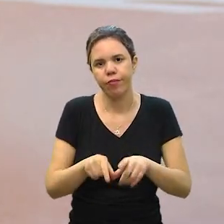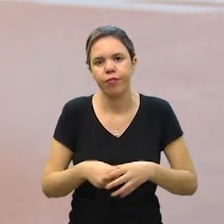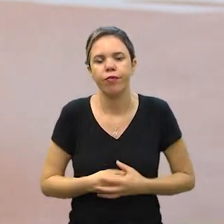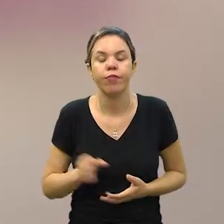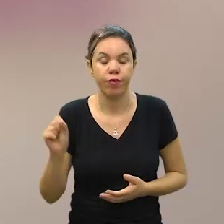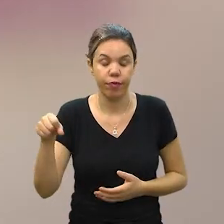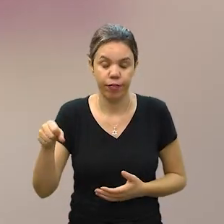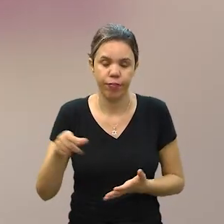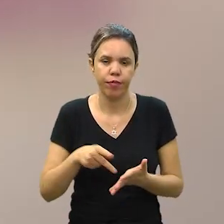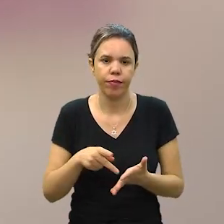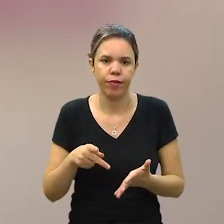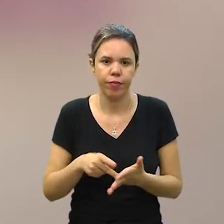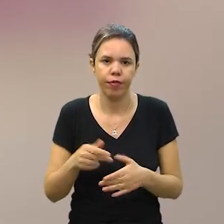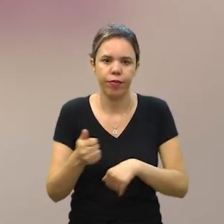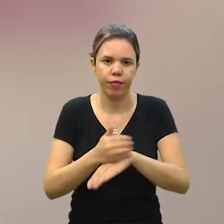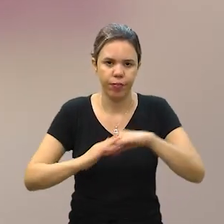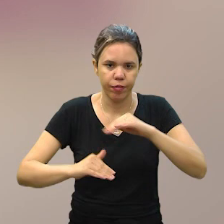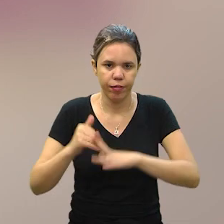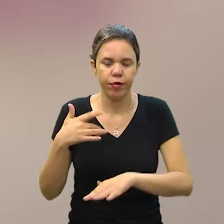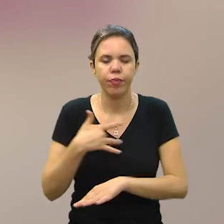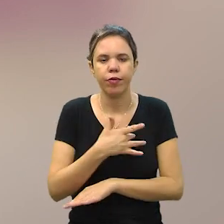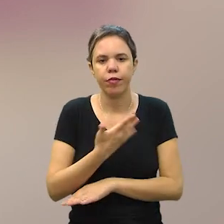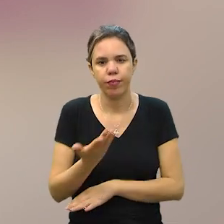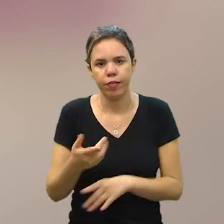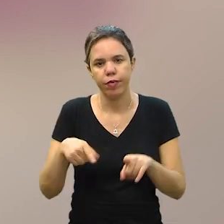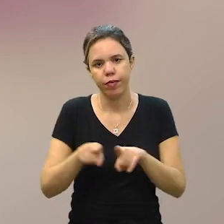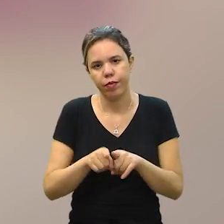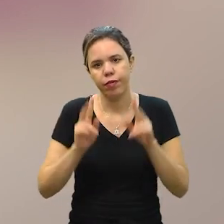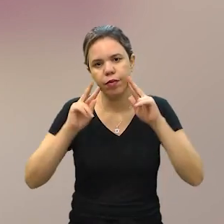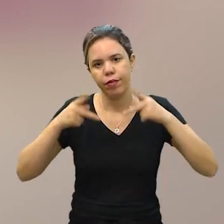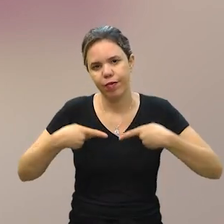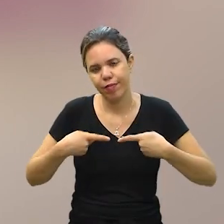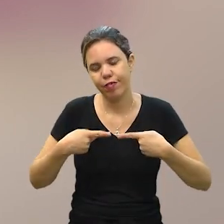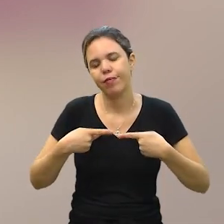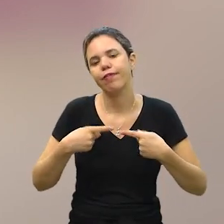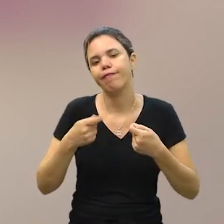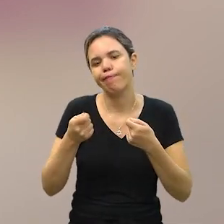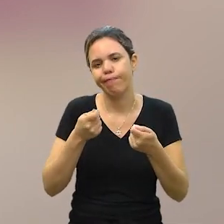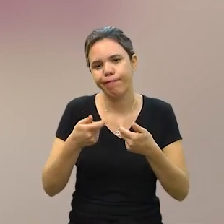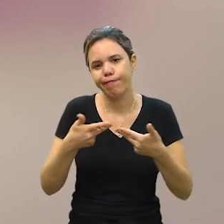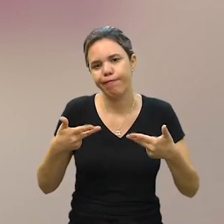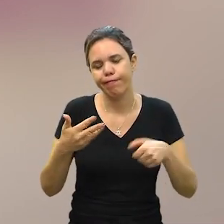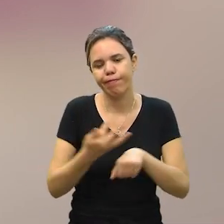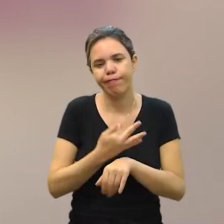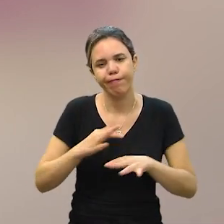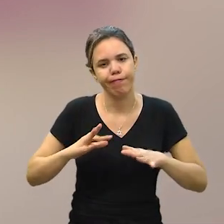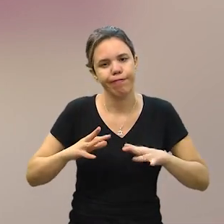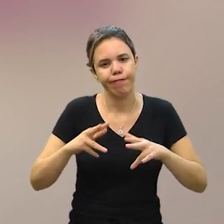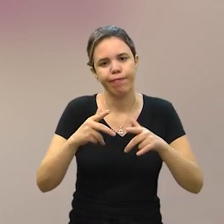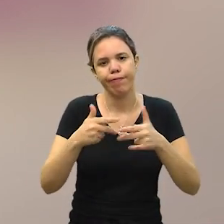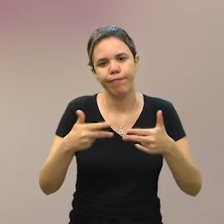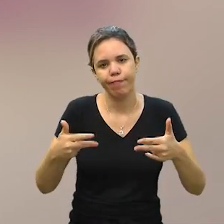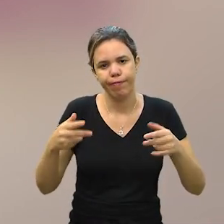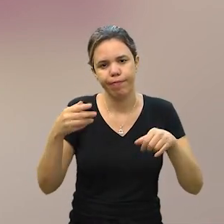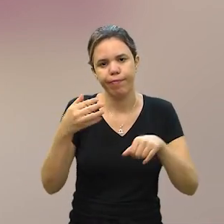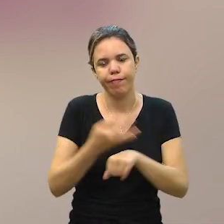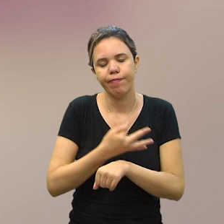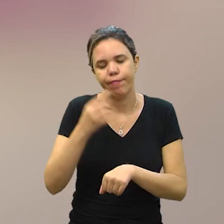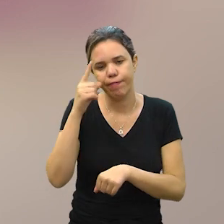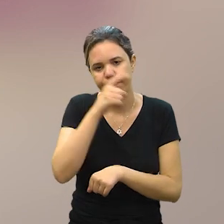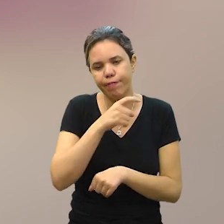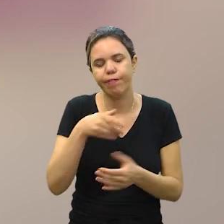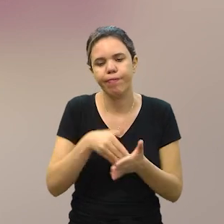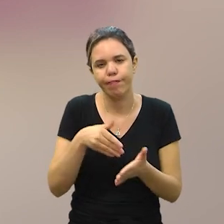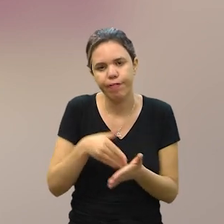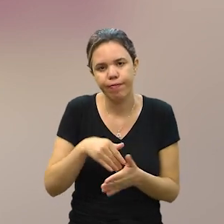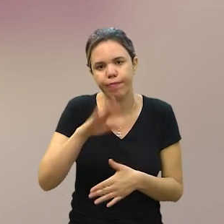também? Sim, os profissionais de saúde também são humanos, né? Eles passam por todas essas